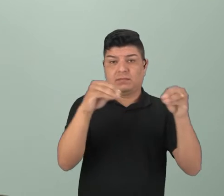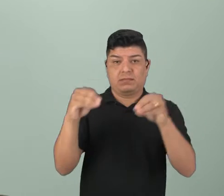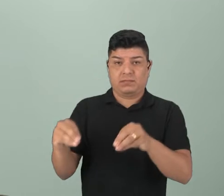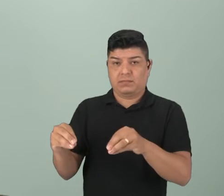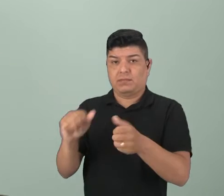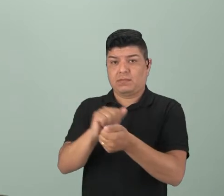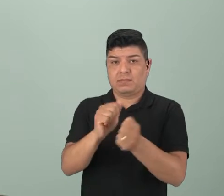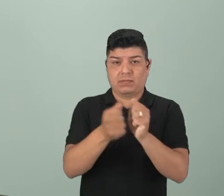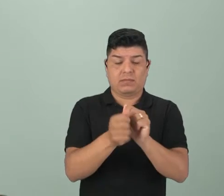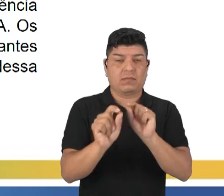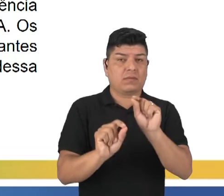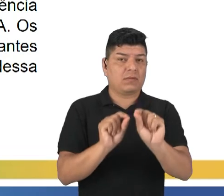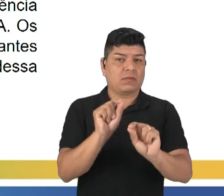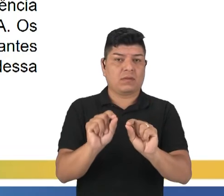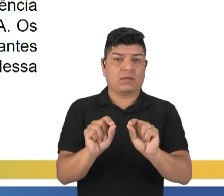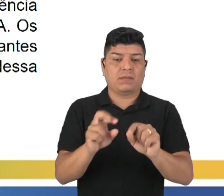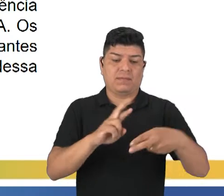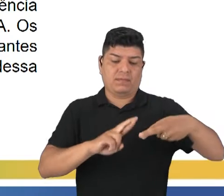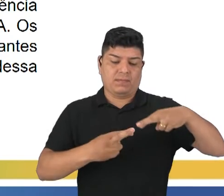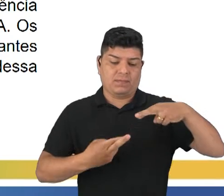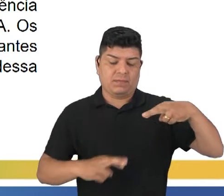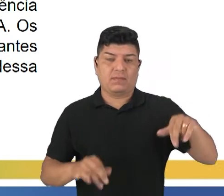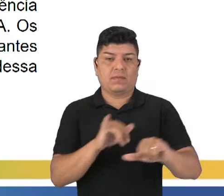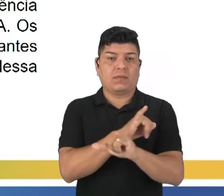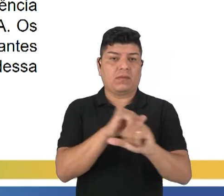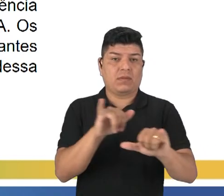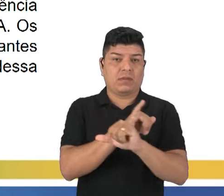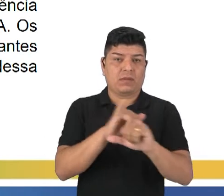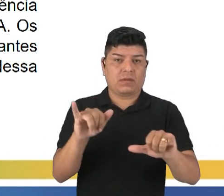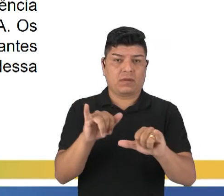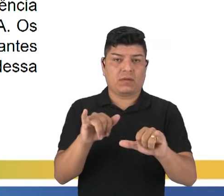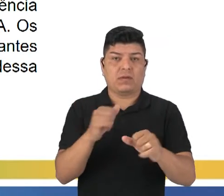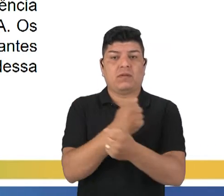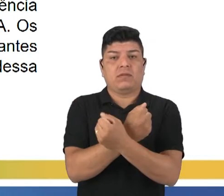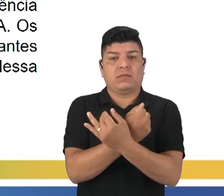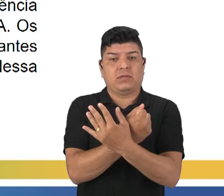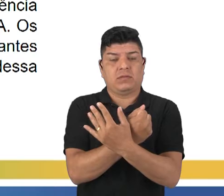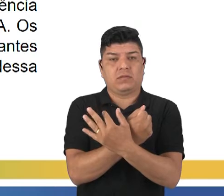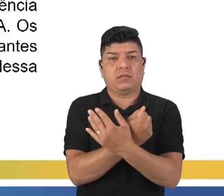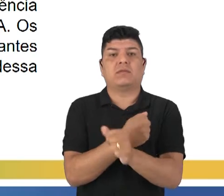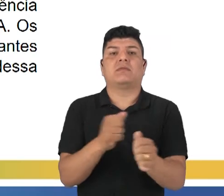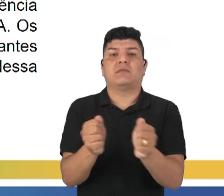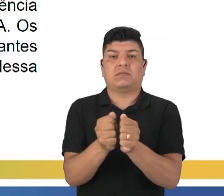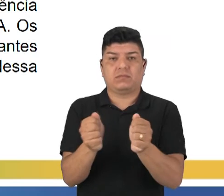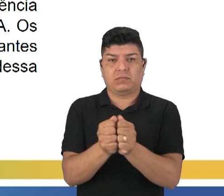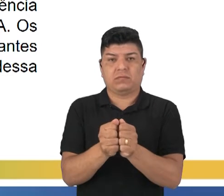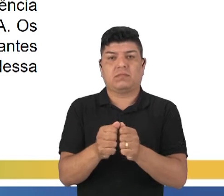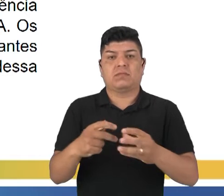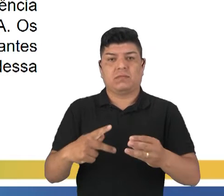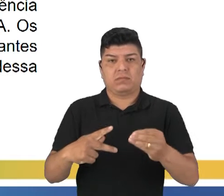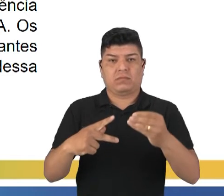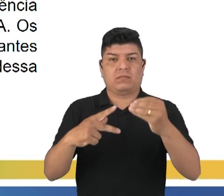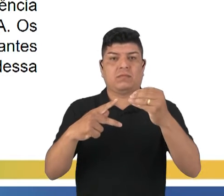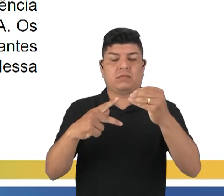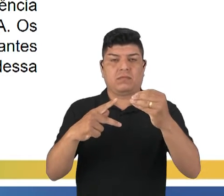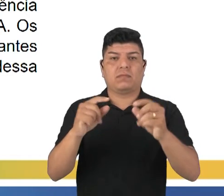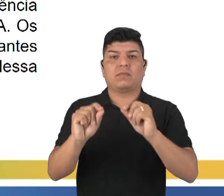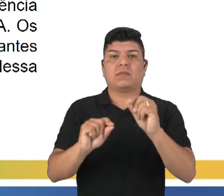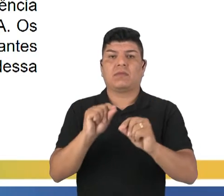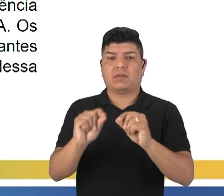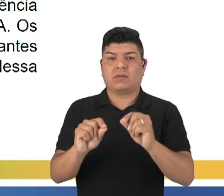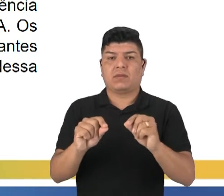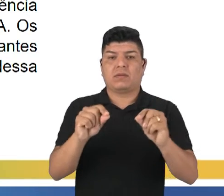um adaptador entre o RNA mensageiro e os aminoácidos que constituirão a proteína. O